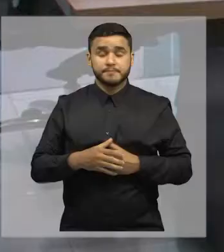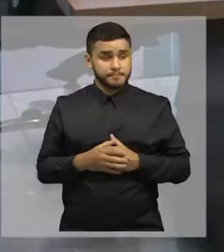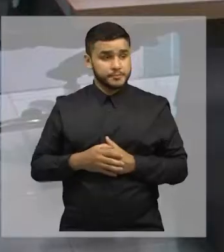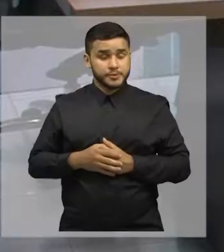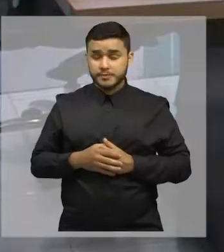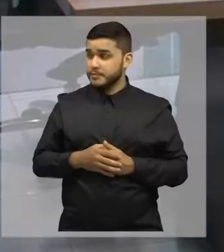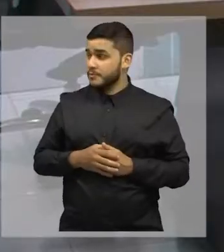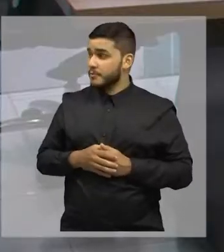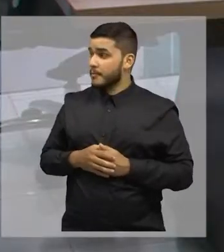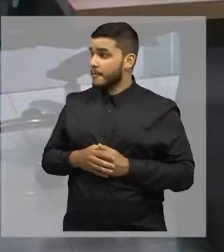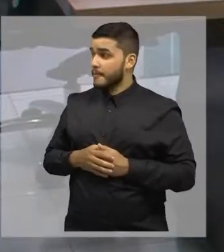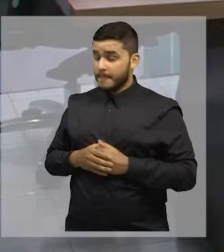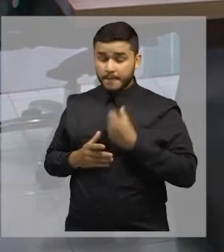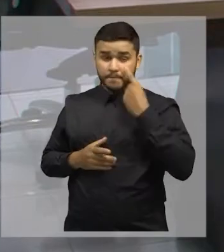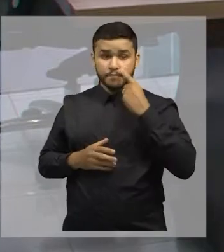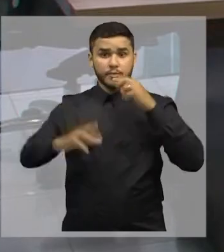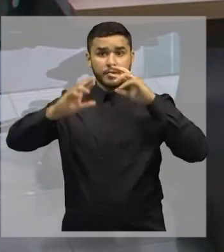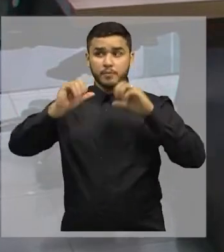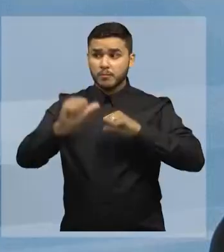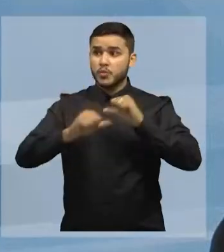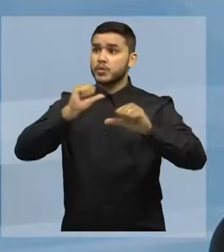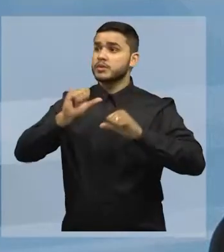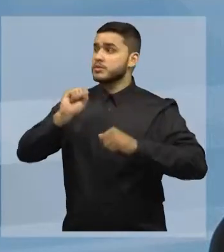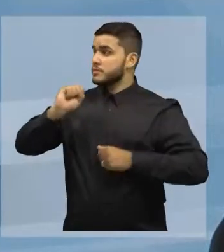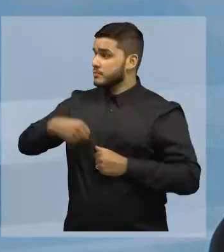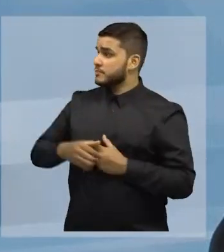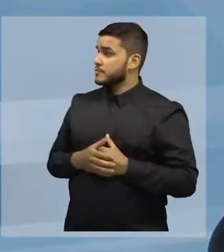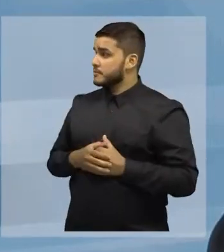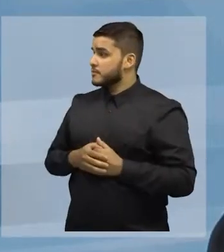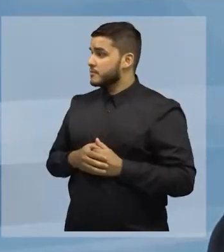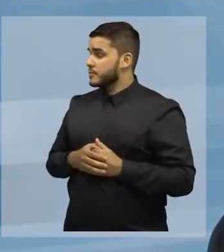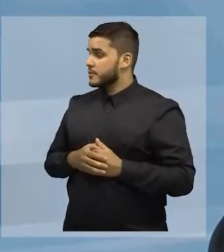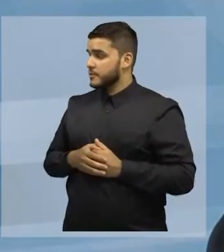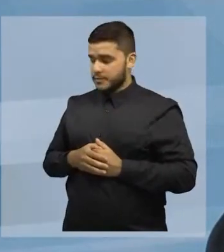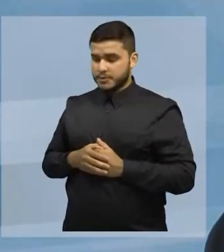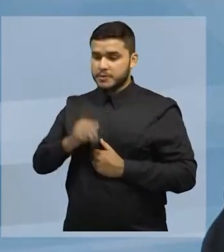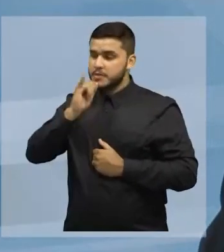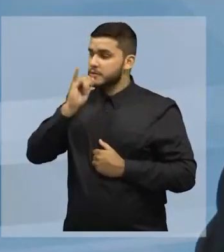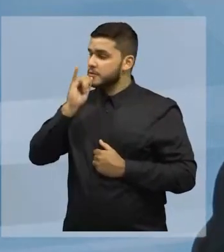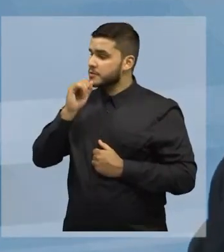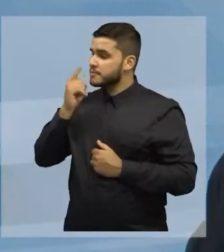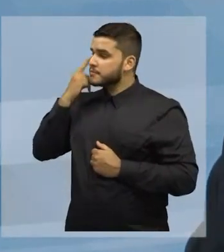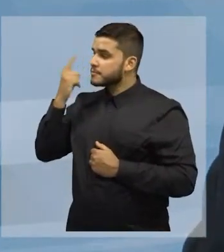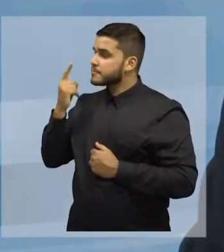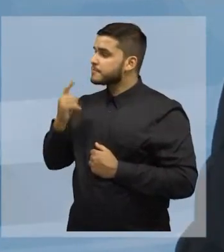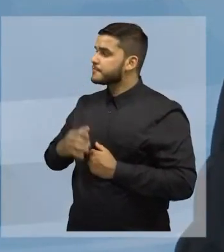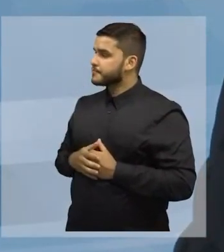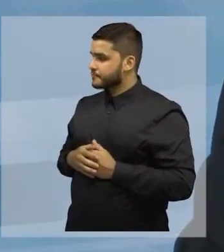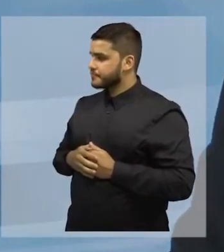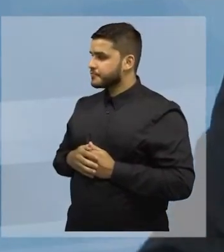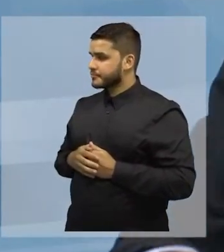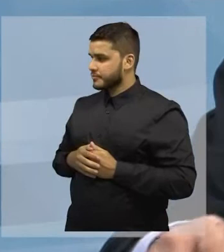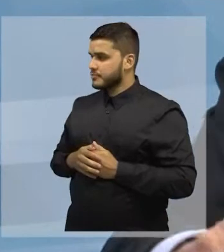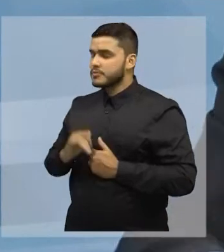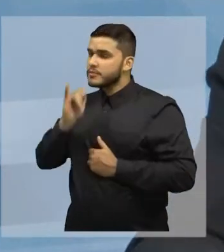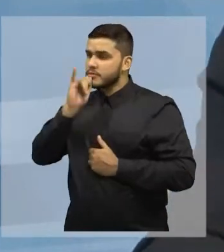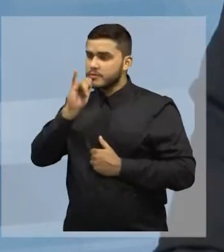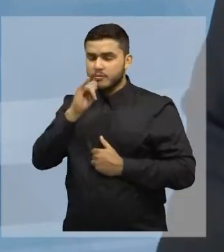tem para trás, né? Nossa República. Quando se fala nos nomes, você tem pelas oposições, vamos chamar